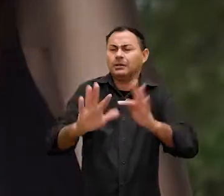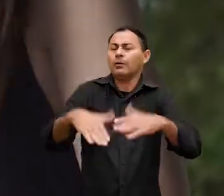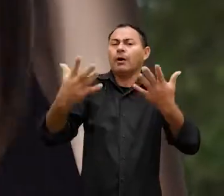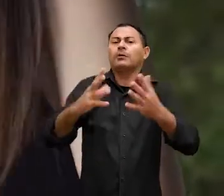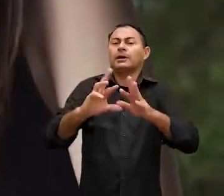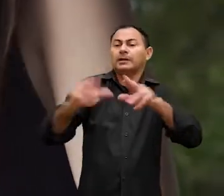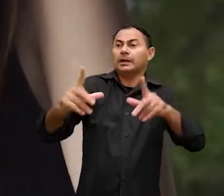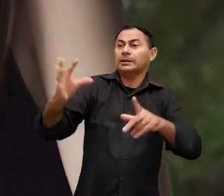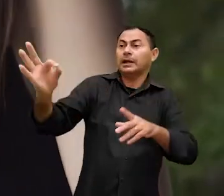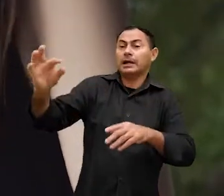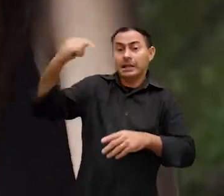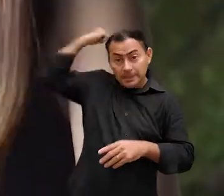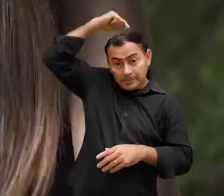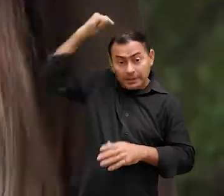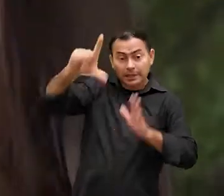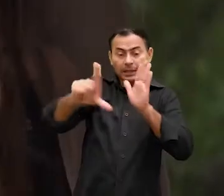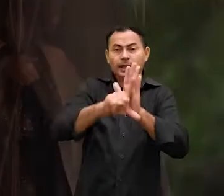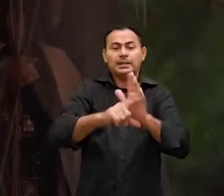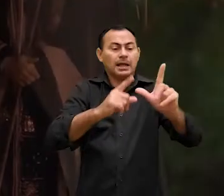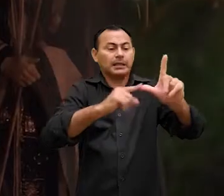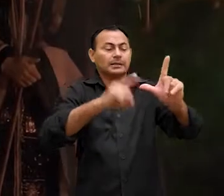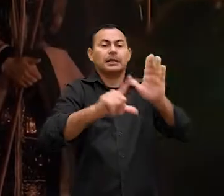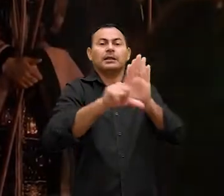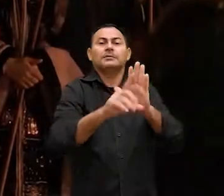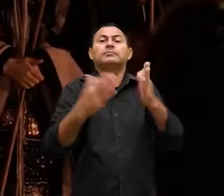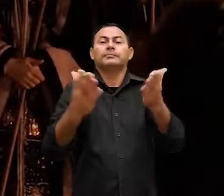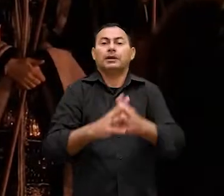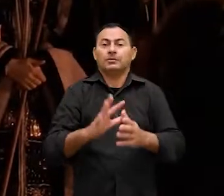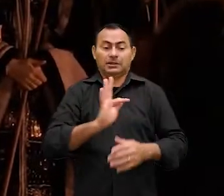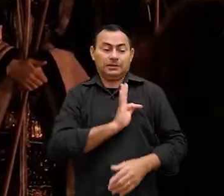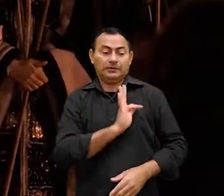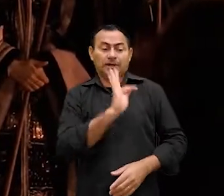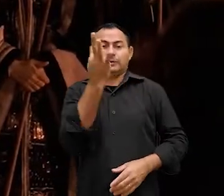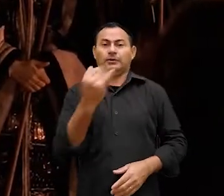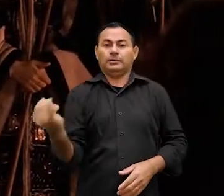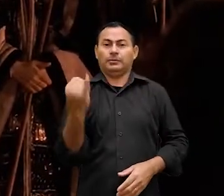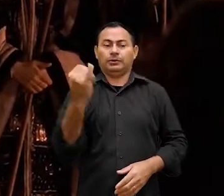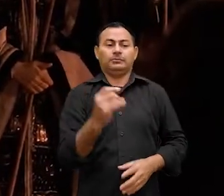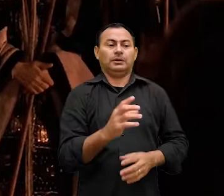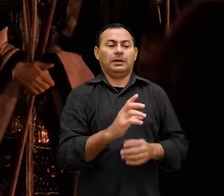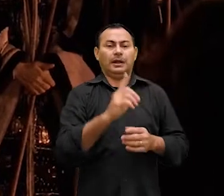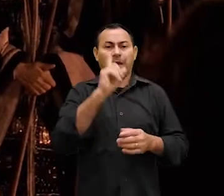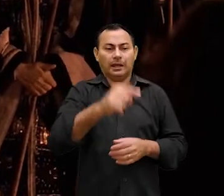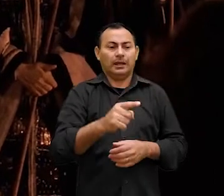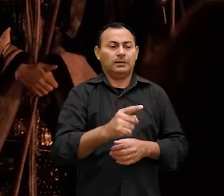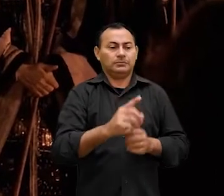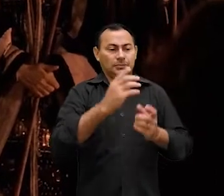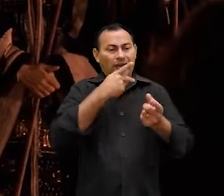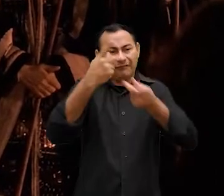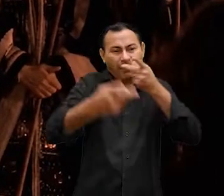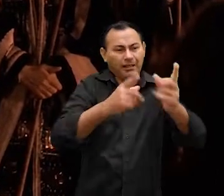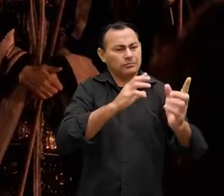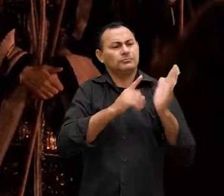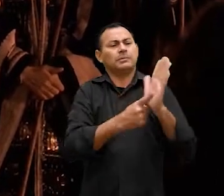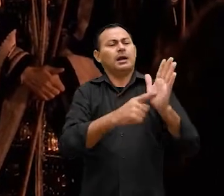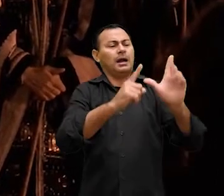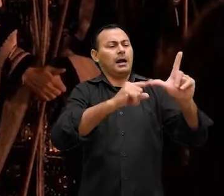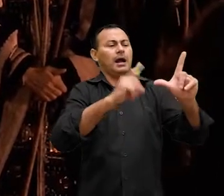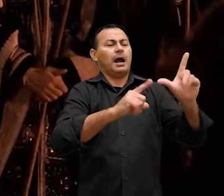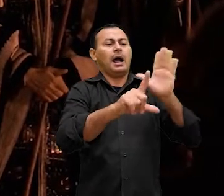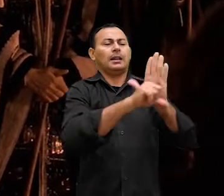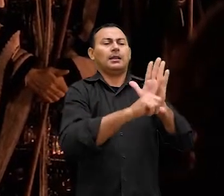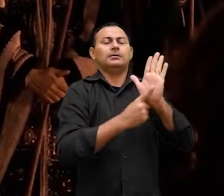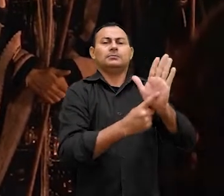entre o espírito da lei e a letra da lei? Para os fariseus, o que importava era jogar na cara das pessoas a letra da